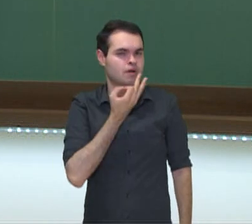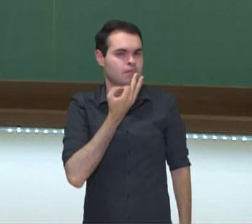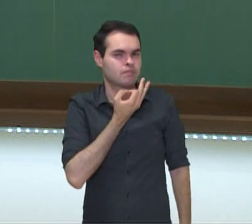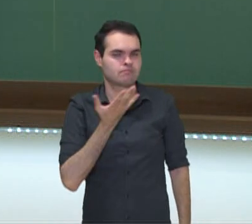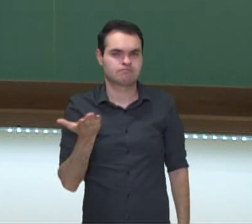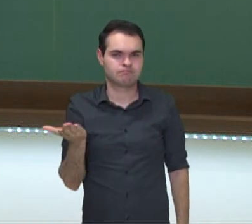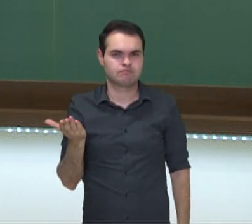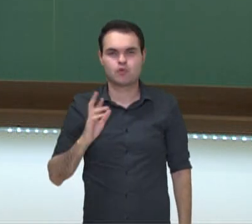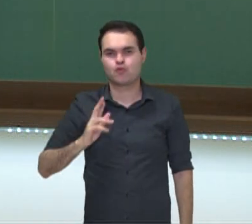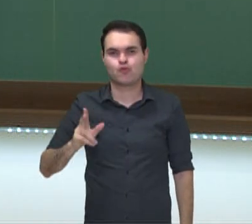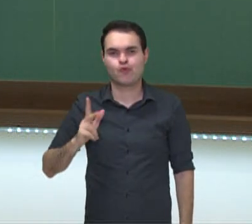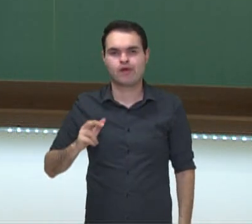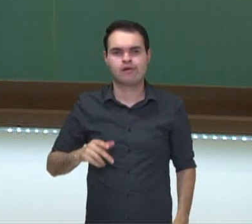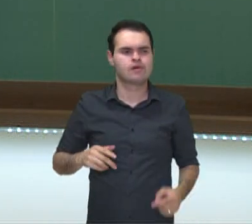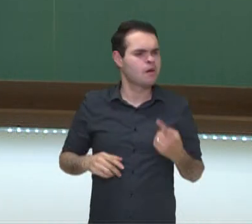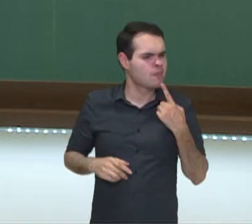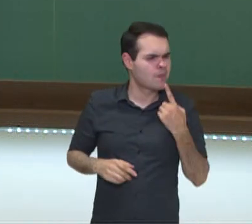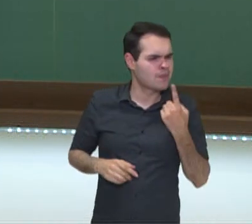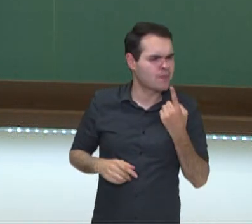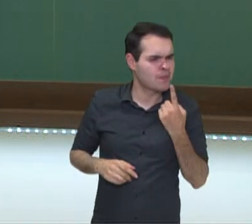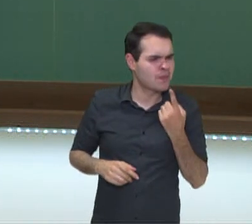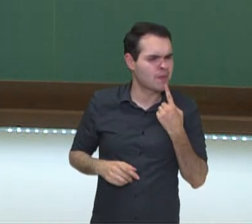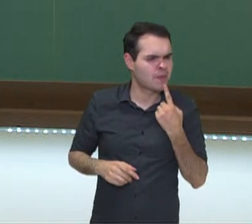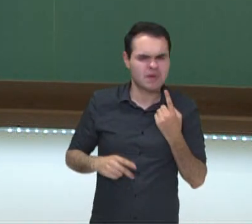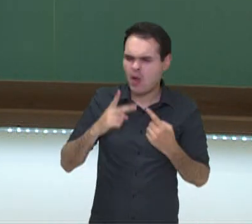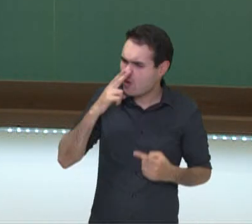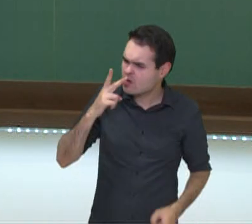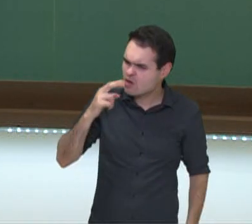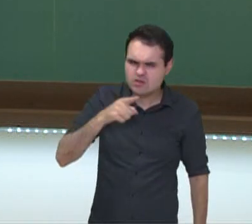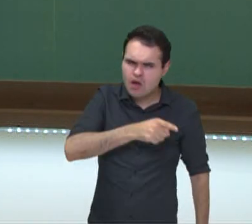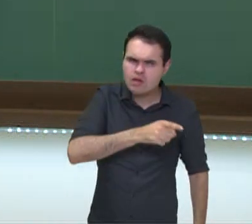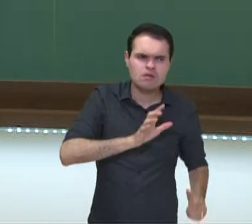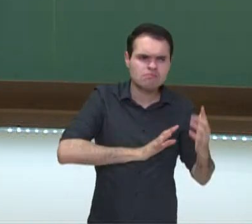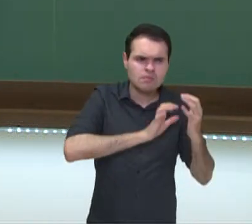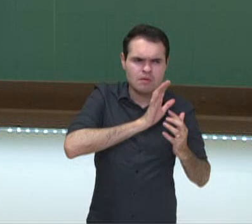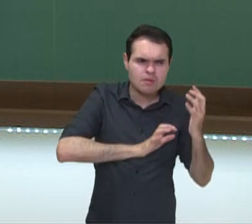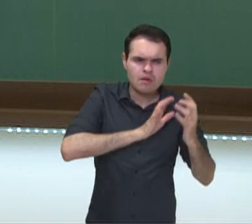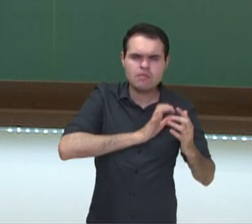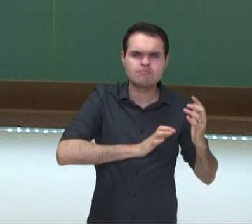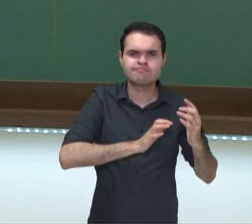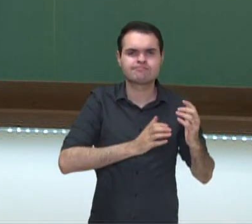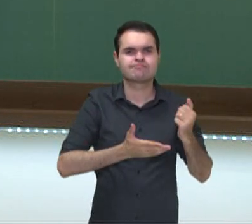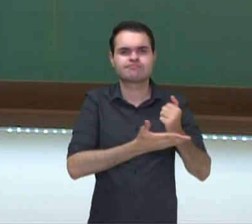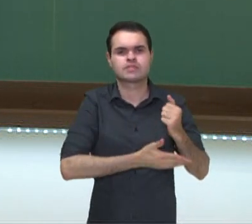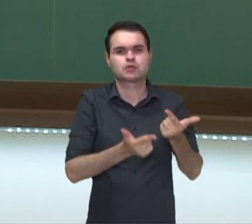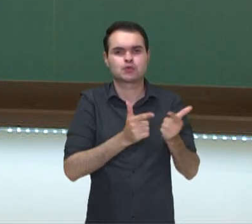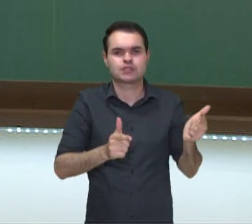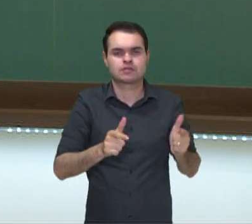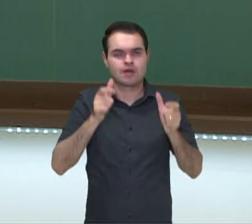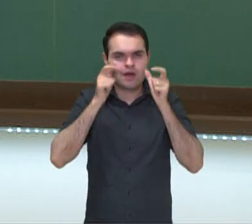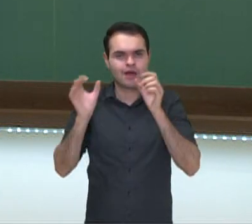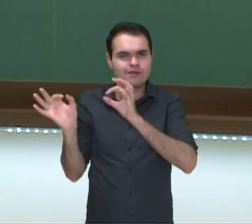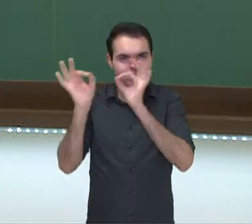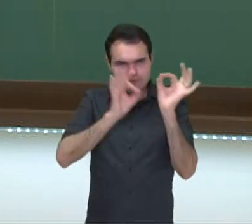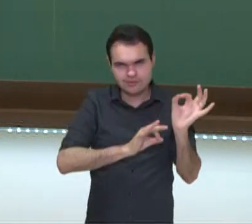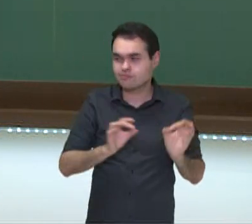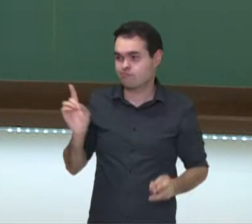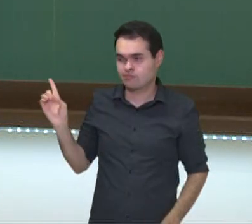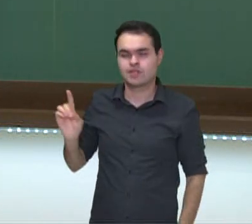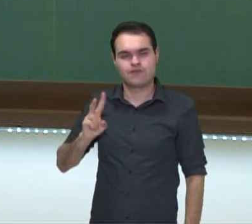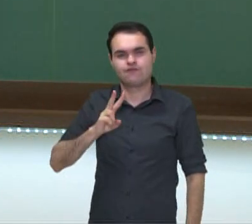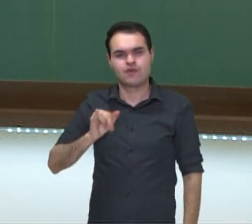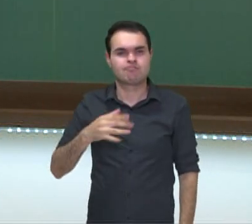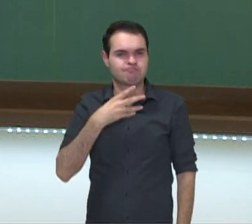e não a partir apenas de achismos, de opiniões infundadas. Assistam lá que eu acho que isso aí